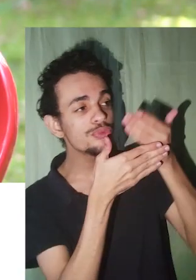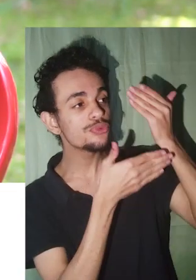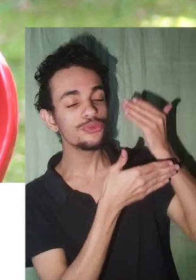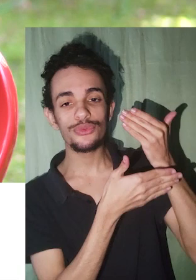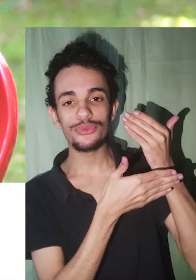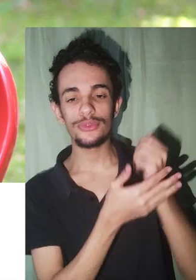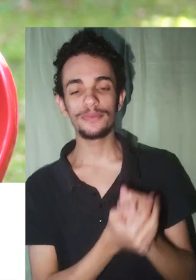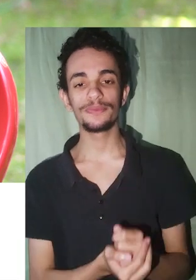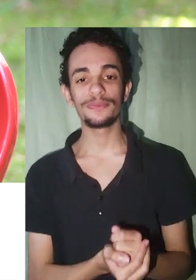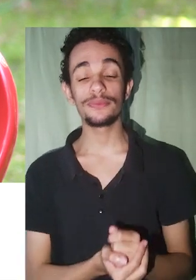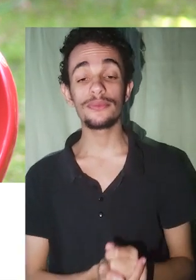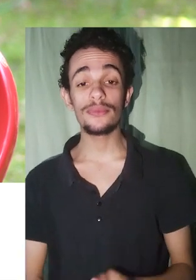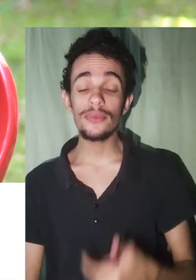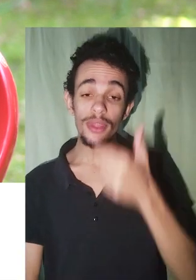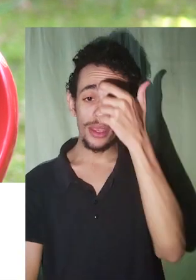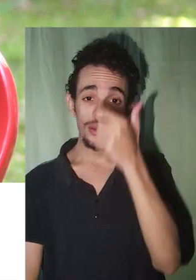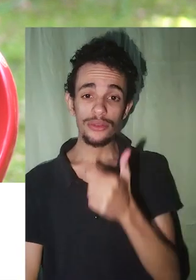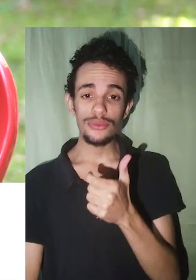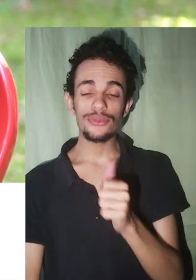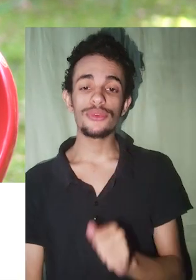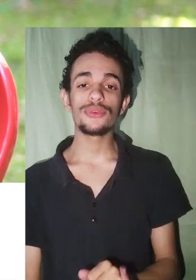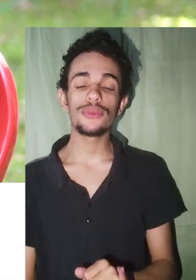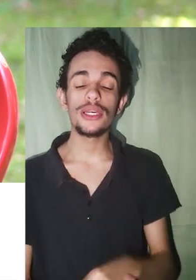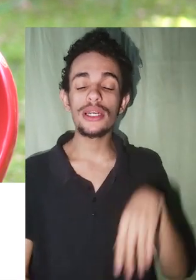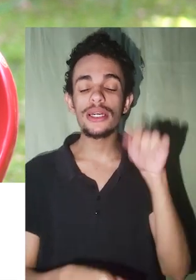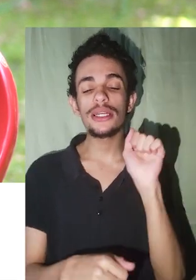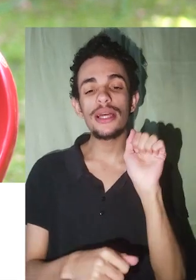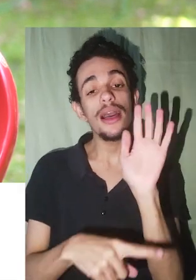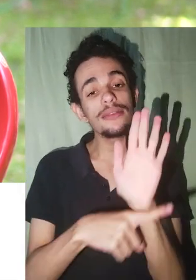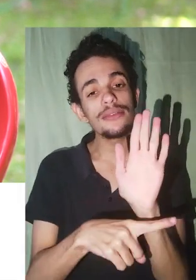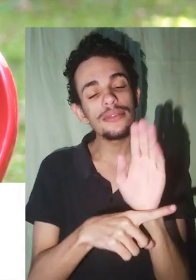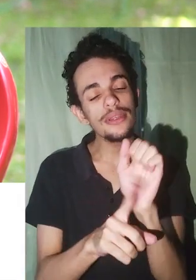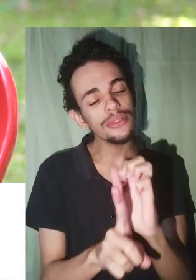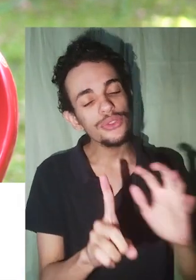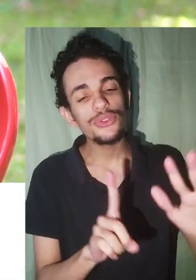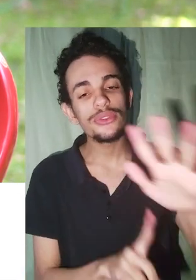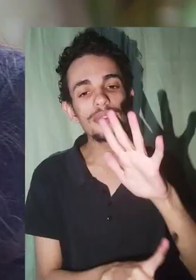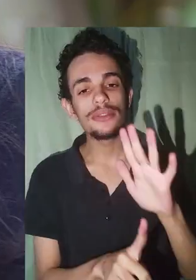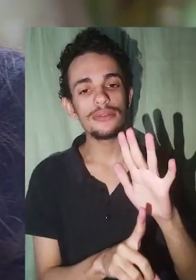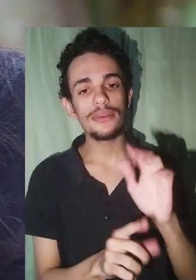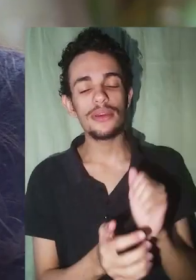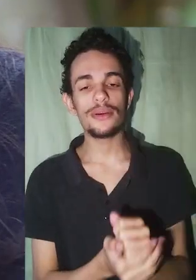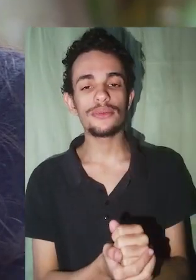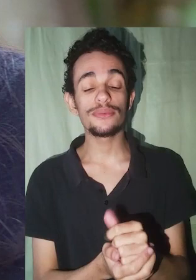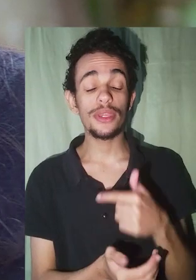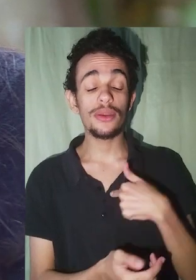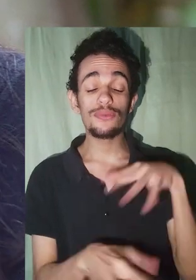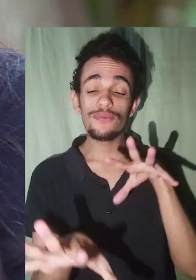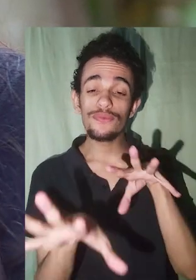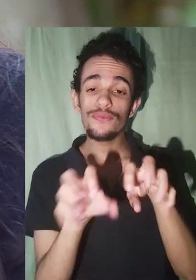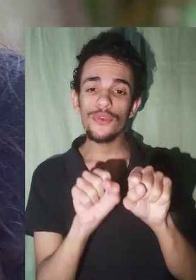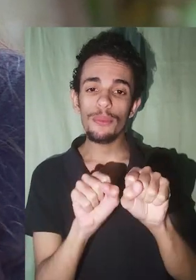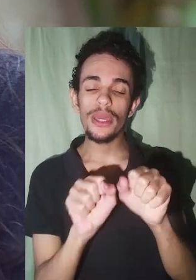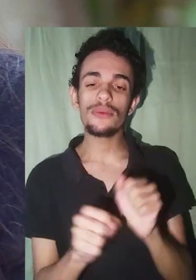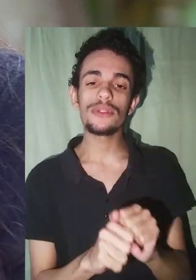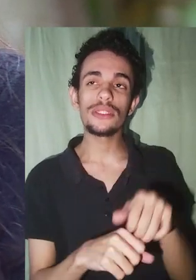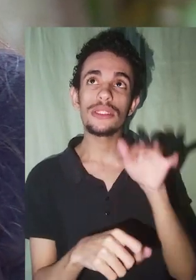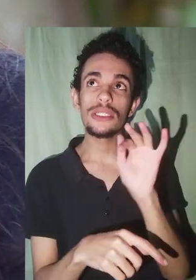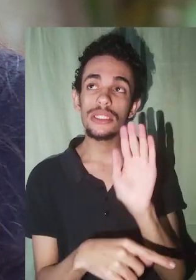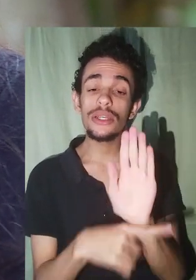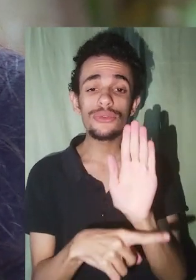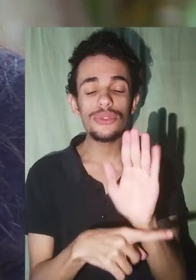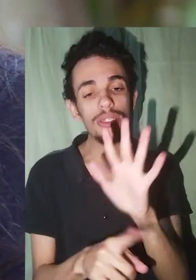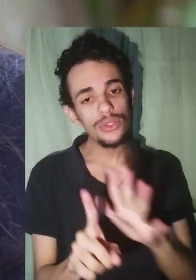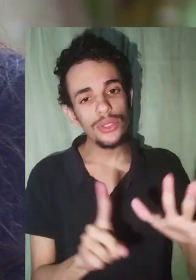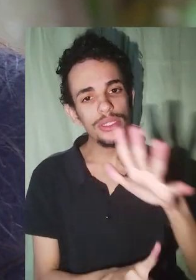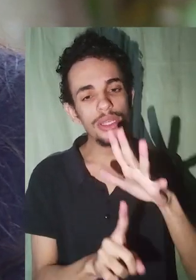e atualmente eu sou assistente social da Univale no programa de inclusão da pessoa com deficiência no trabalho. Eu me formei em serviço social em 2002